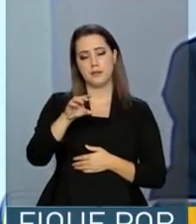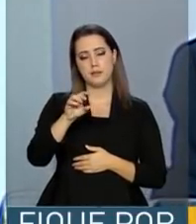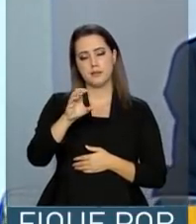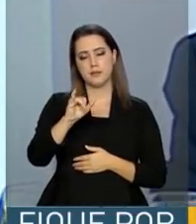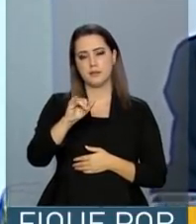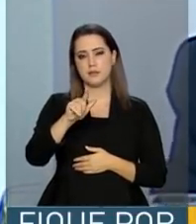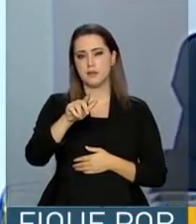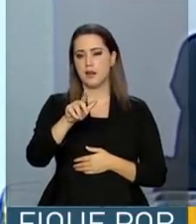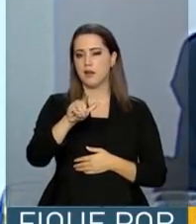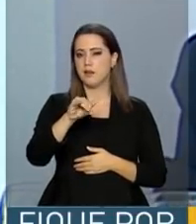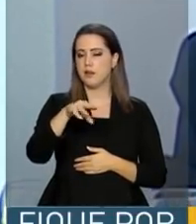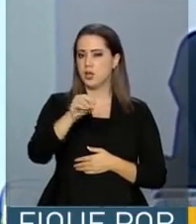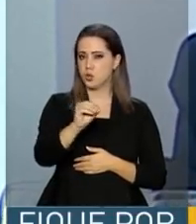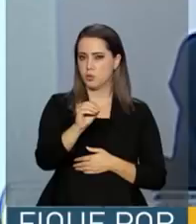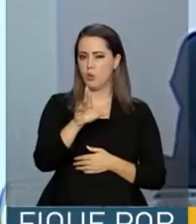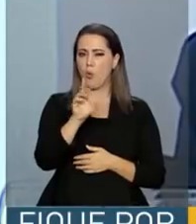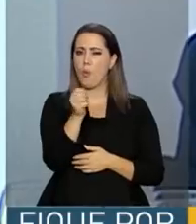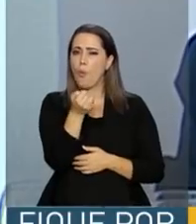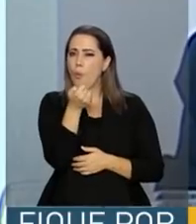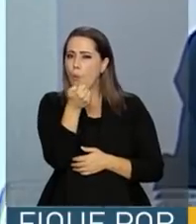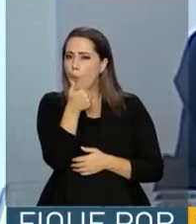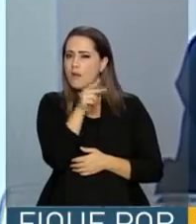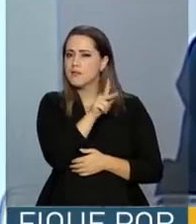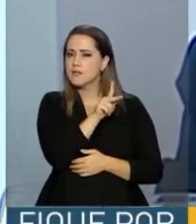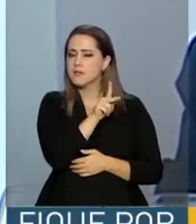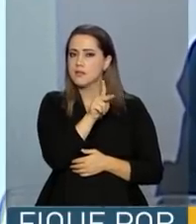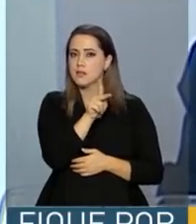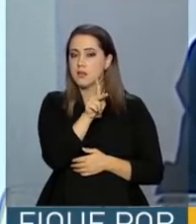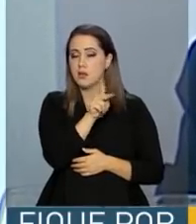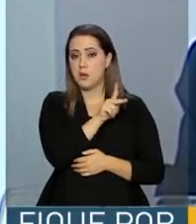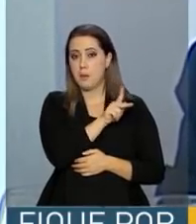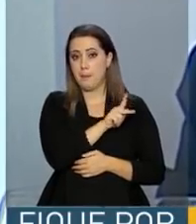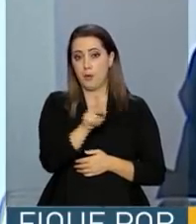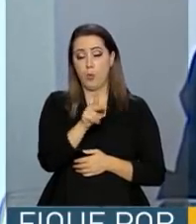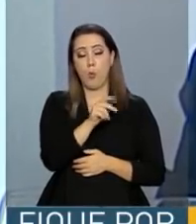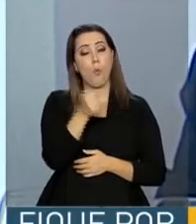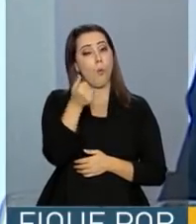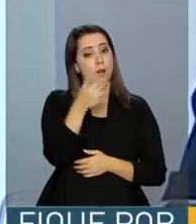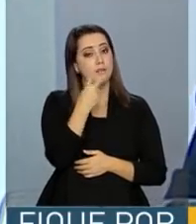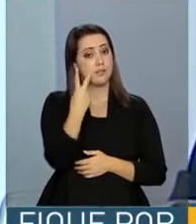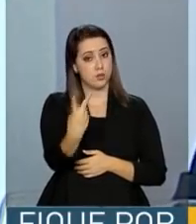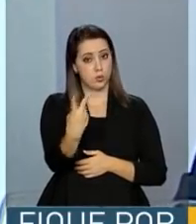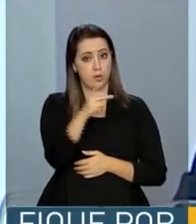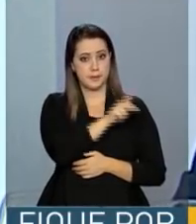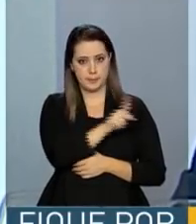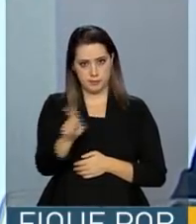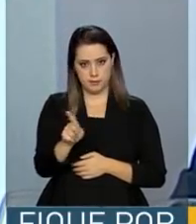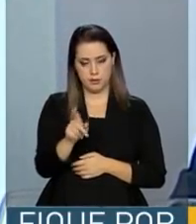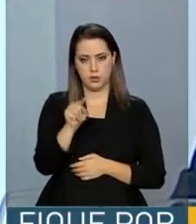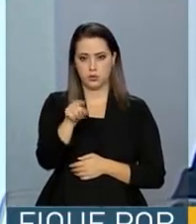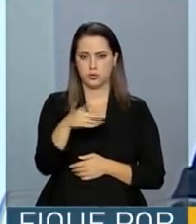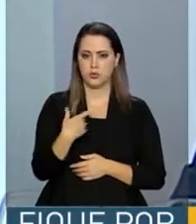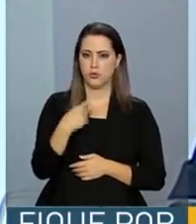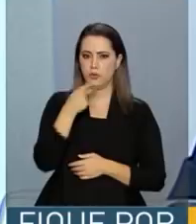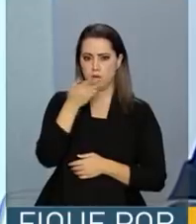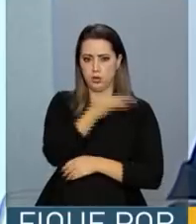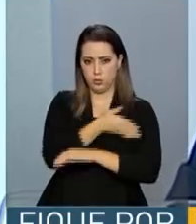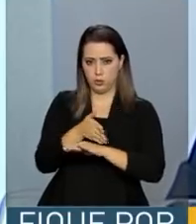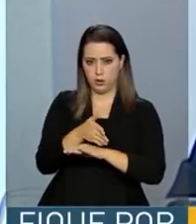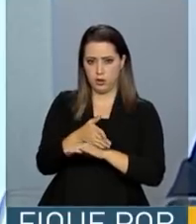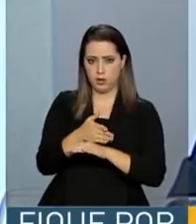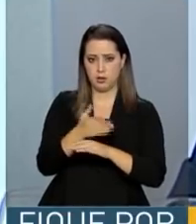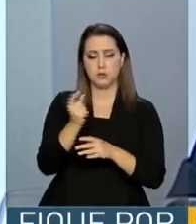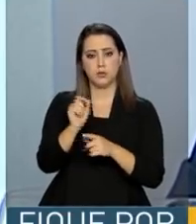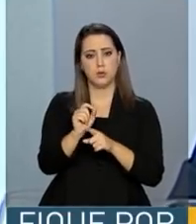pensam é intenso seguinte é falando é educado e confunde educação com falta de autoridade não é assim não